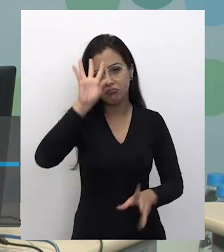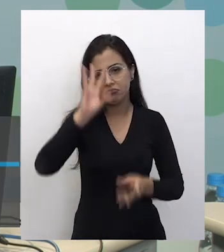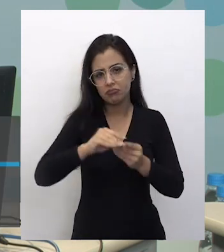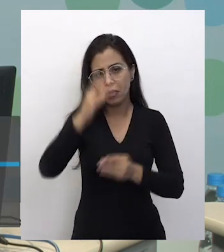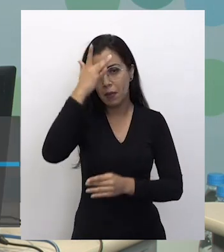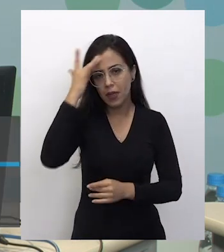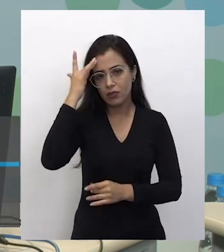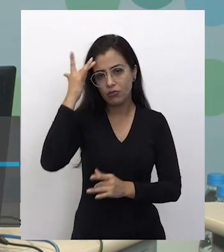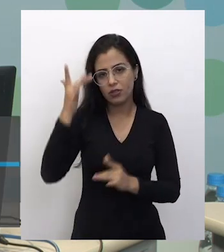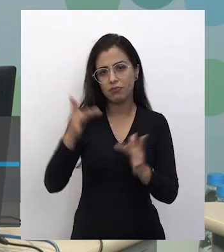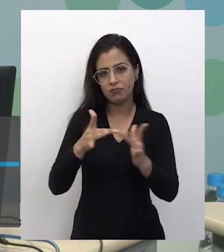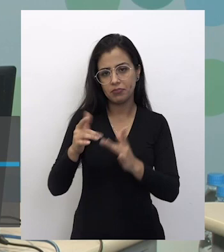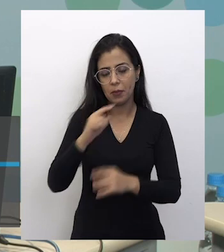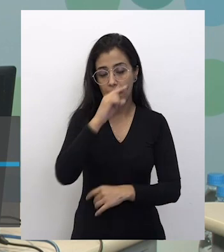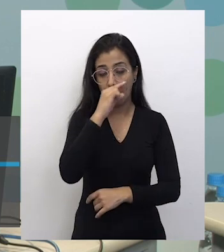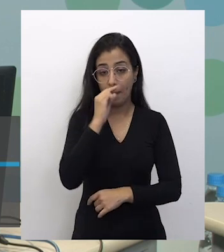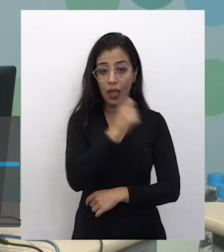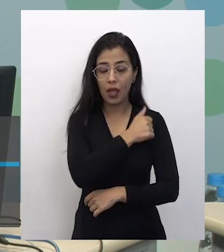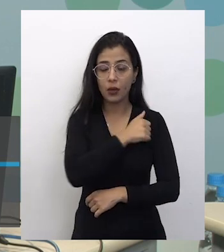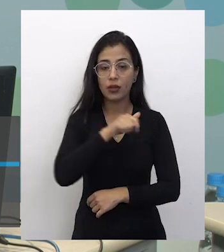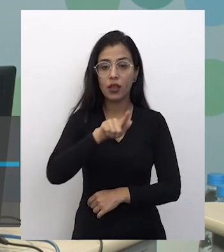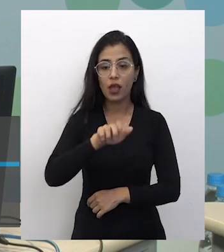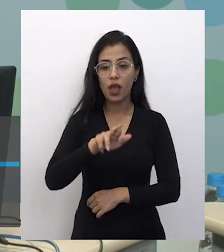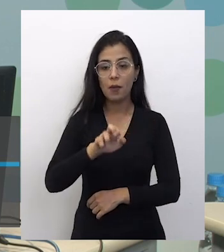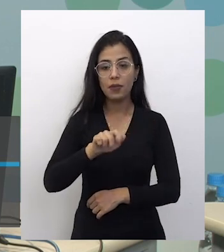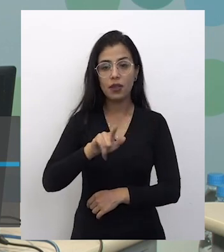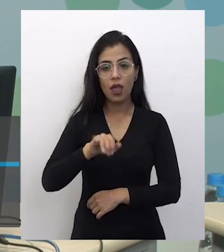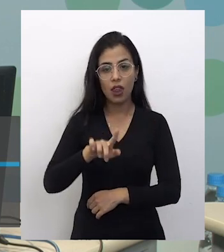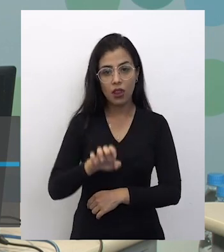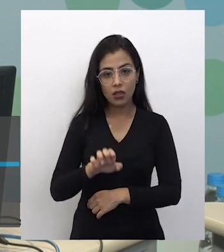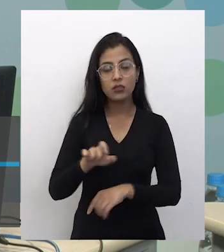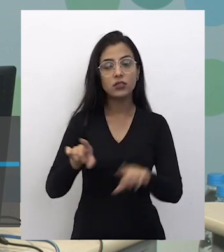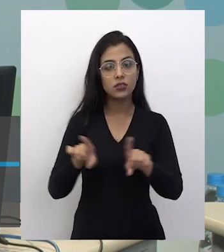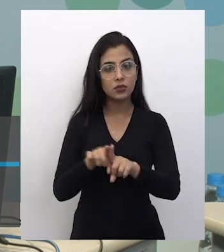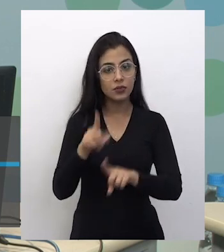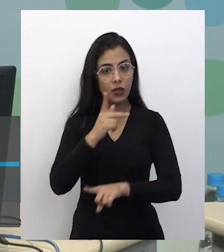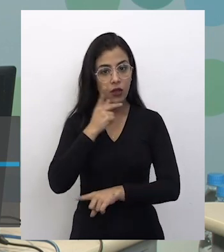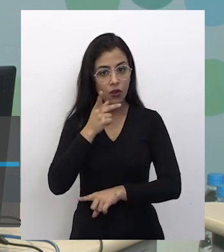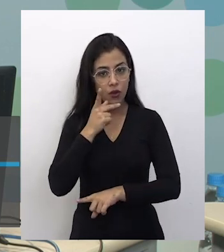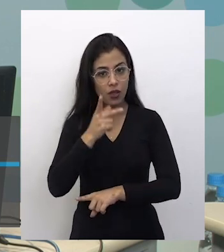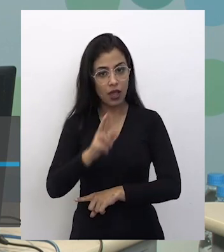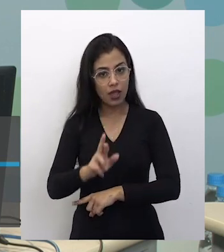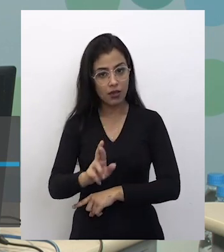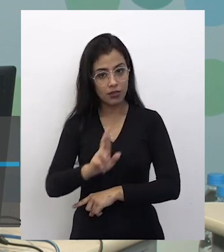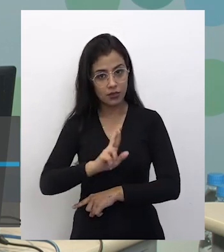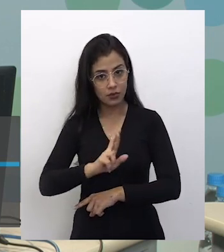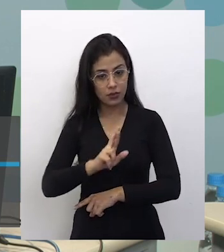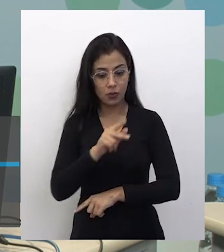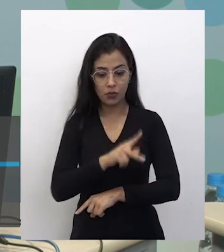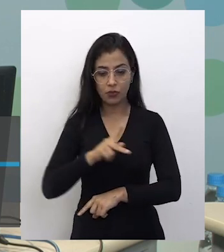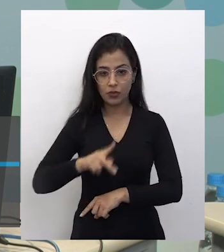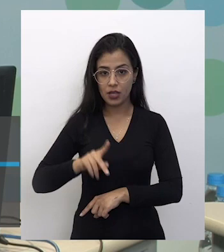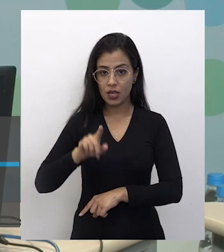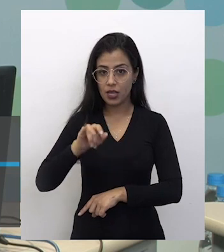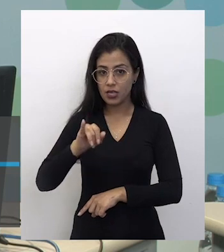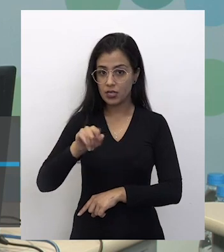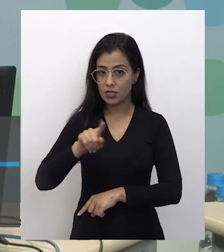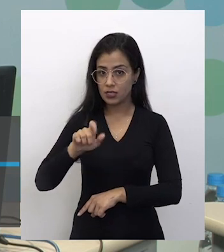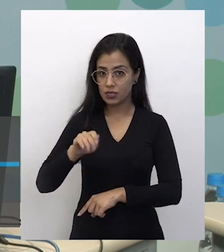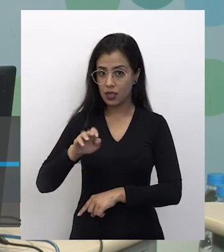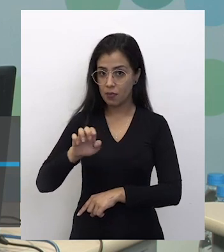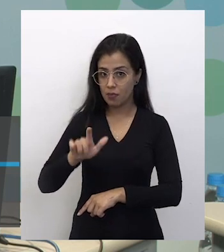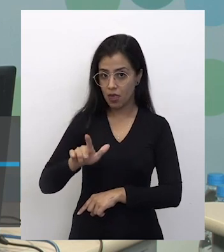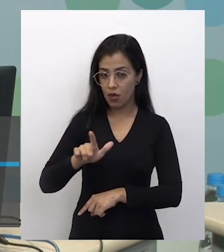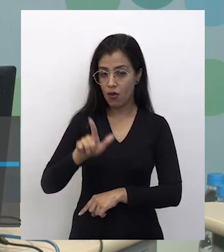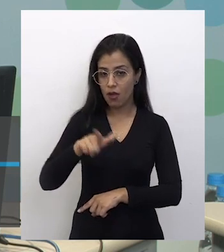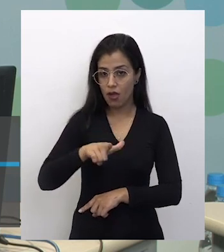né? A aluna Gabriele também mandou a resposta aqui pela Pro Isabel, dizendo que o público-alvo é jovens e adultos, não colocou